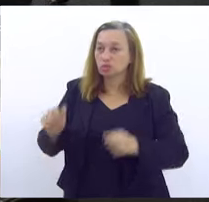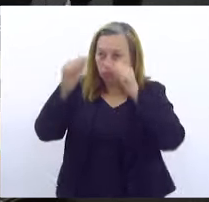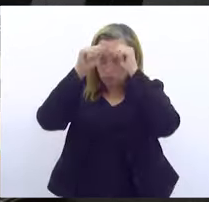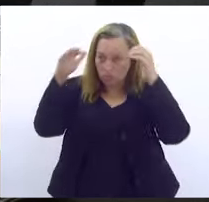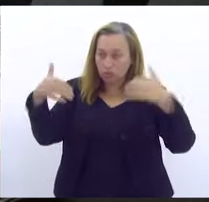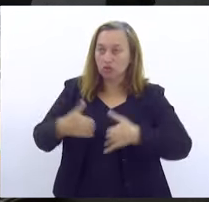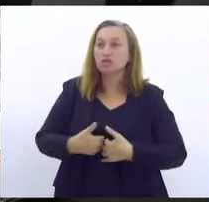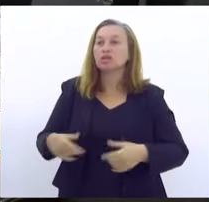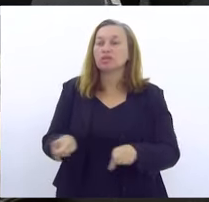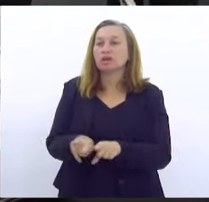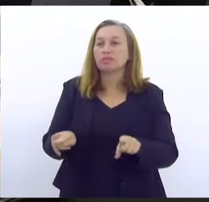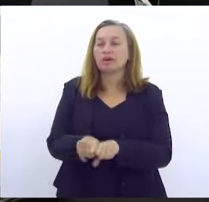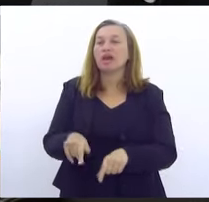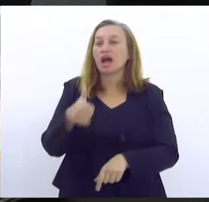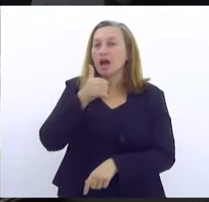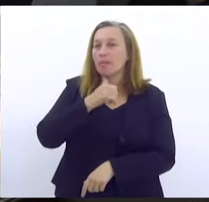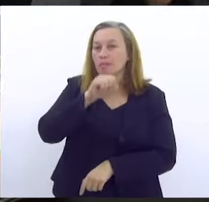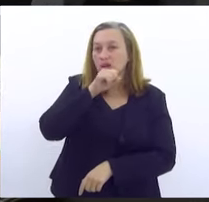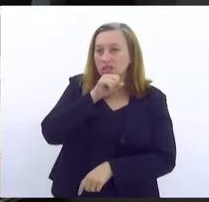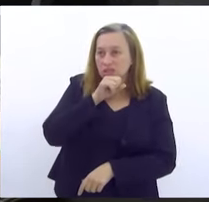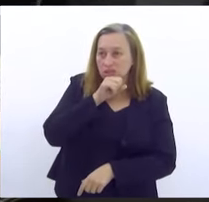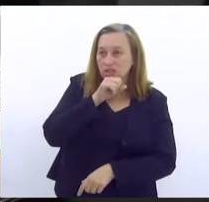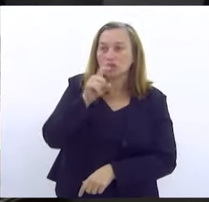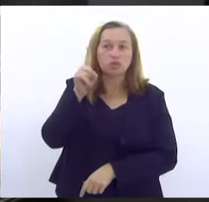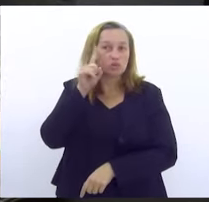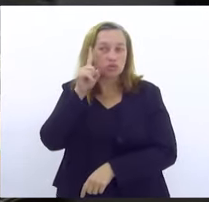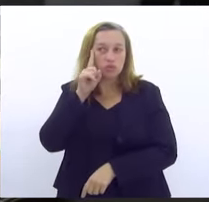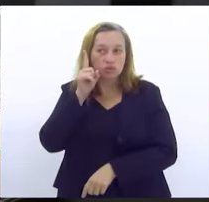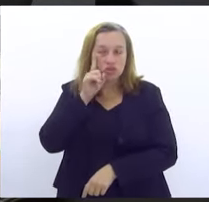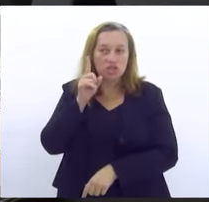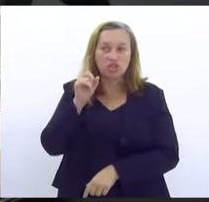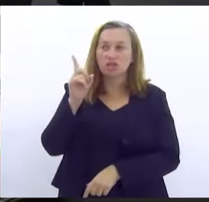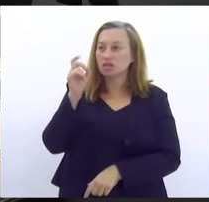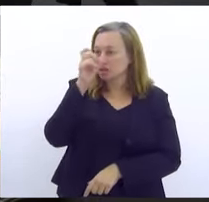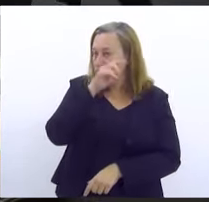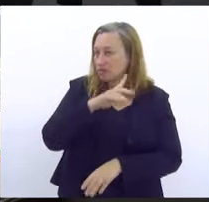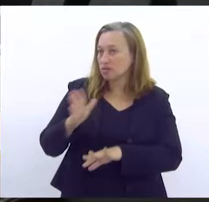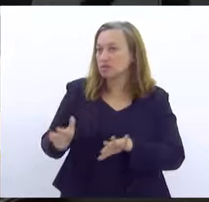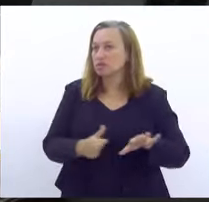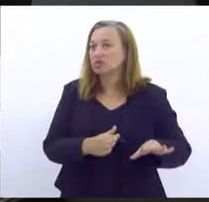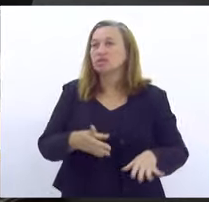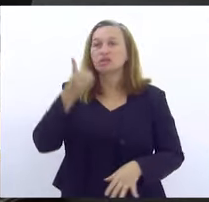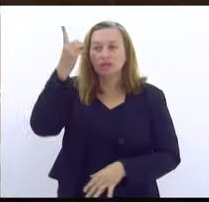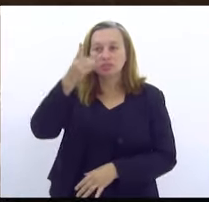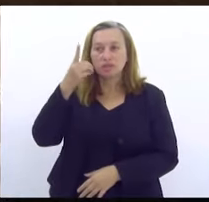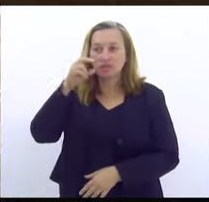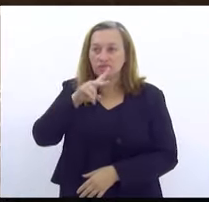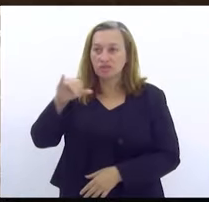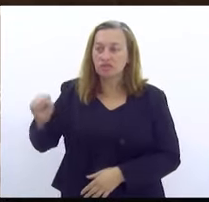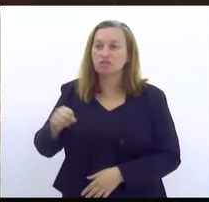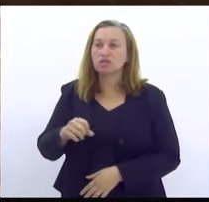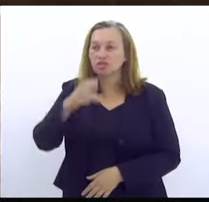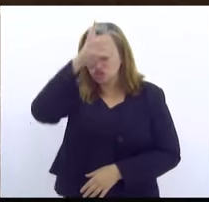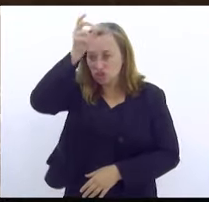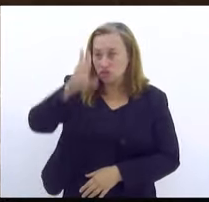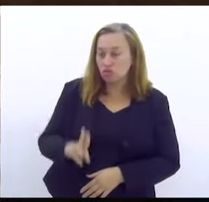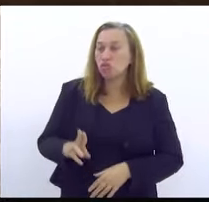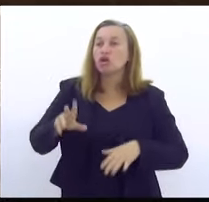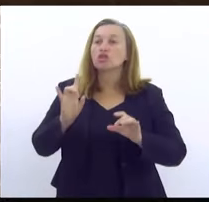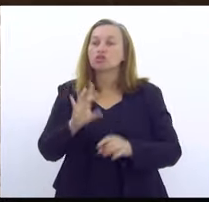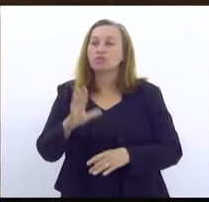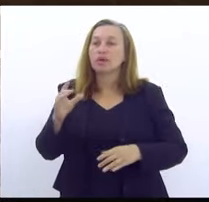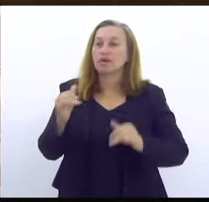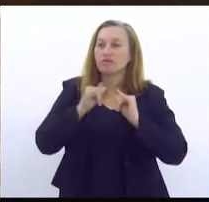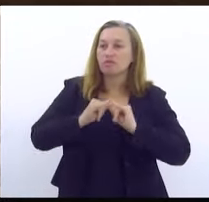das mães atípicas, porque laudar todo dia é complicado. Deputado Vinícius Cozzolino. Tia Ju, apenas para informar